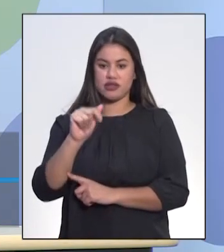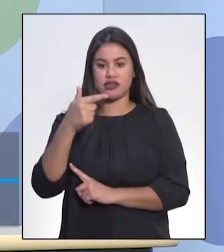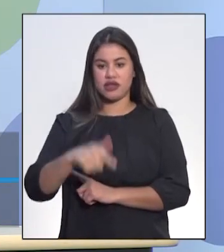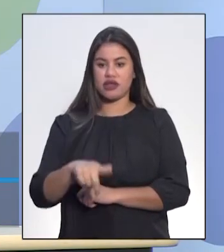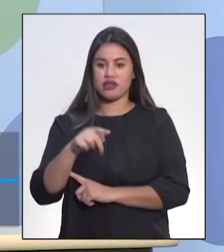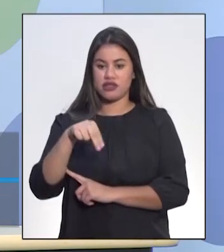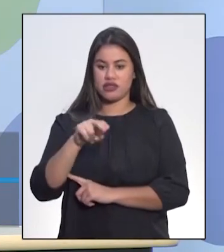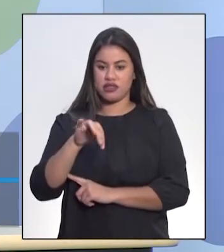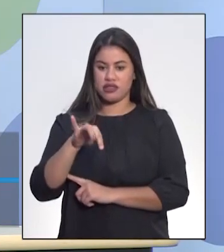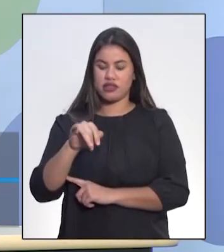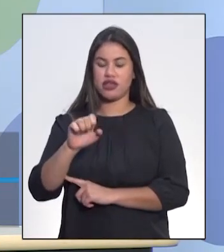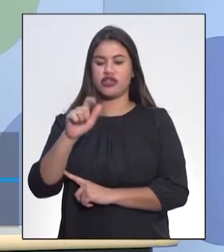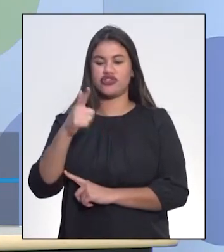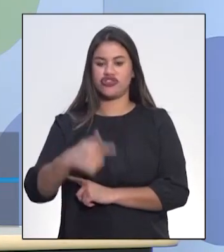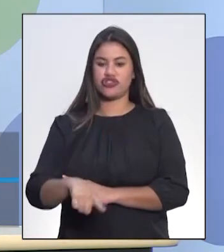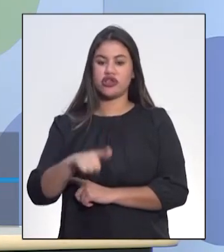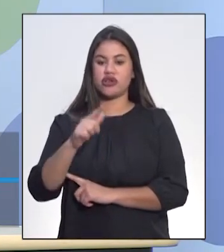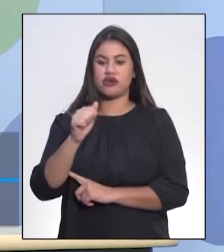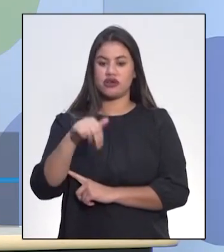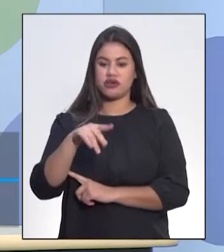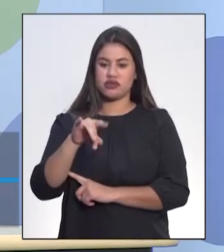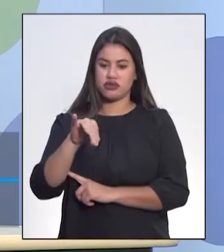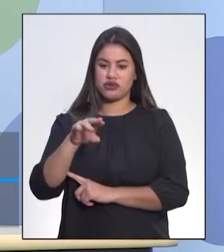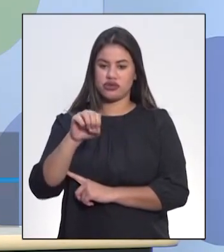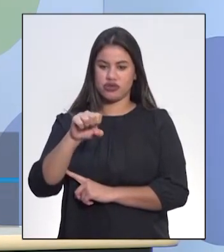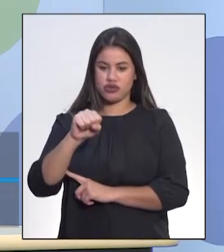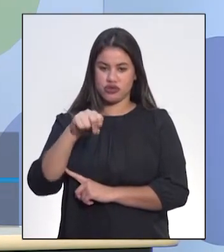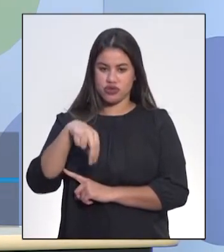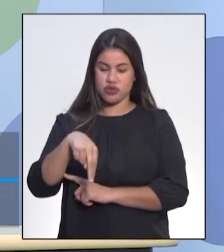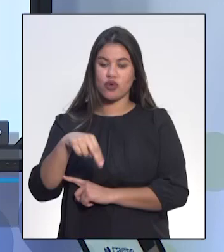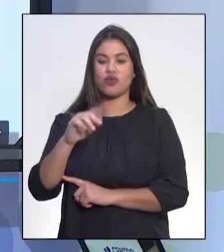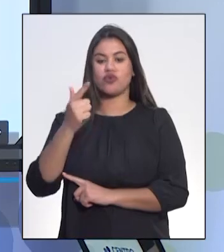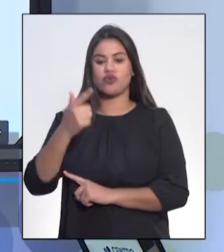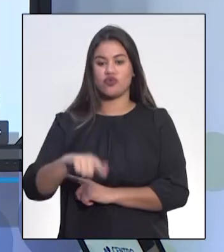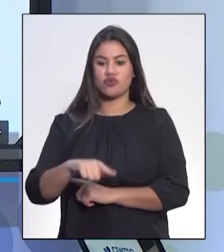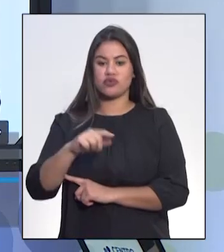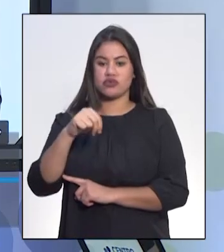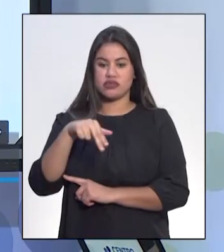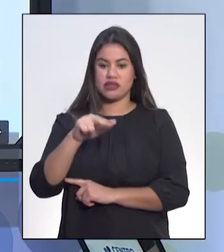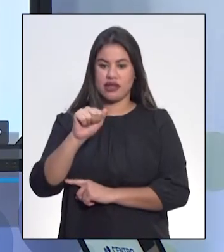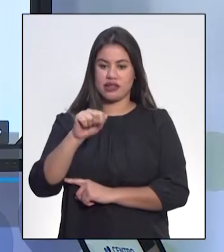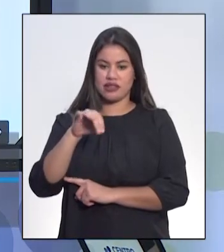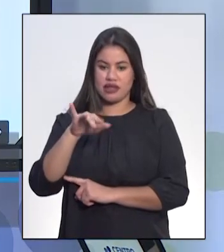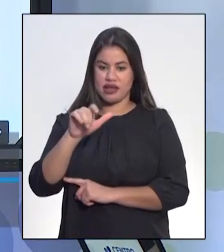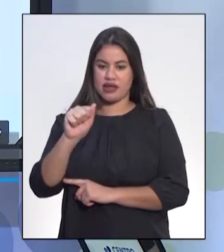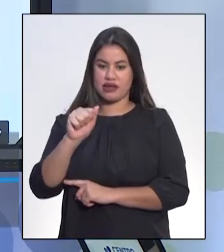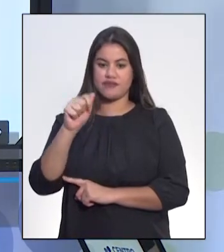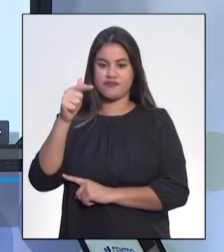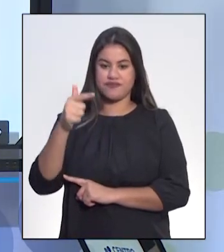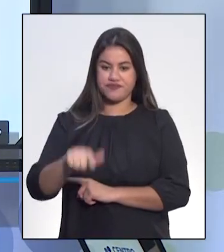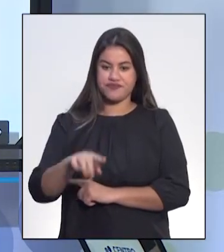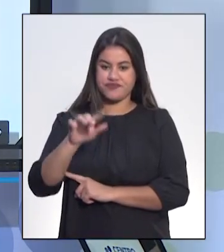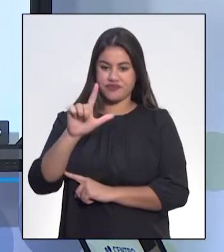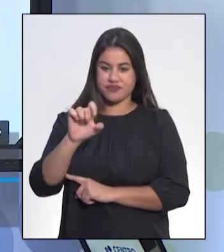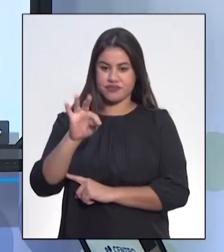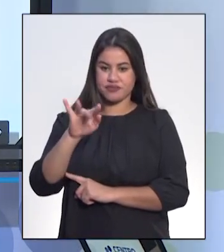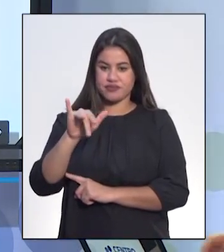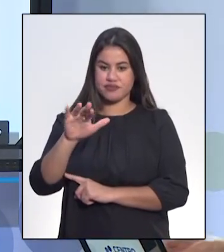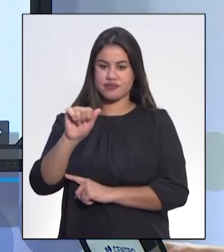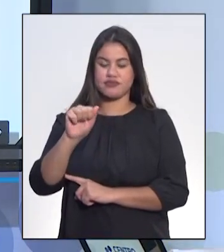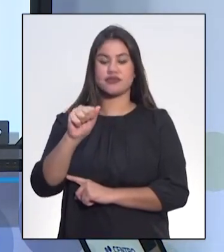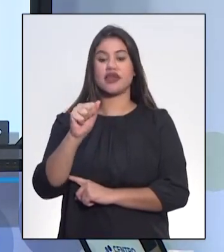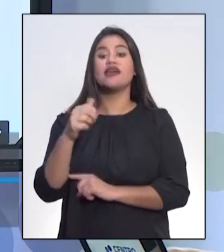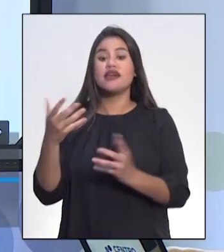a Natália e a Rita. E aí, professora Roberta, vamos para a resposta? Vamos sim. Então, vem aqui comigo, por favor. Quero a área máxima,